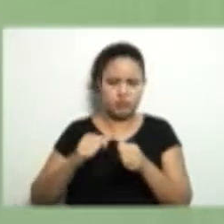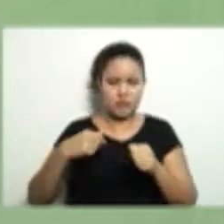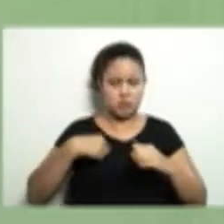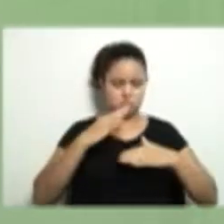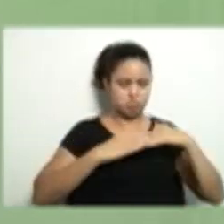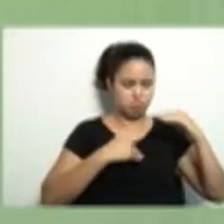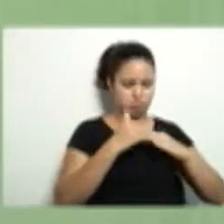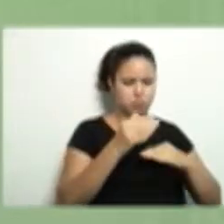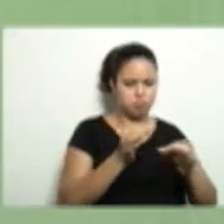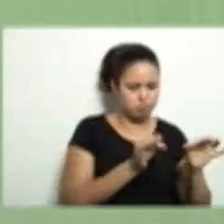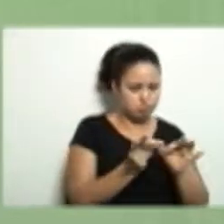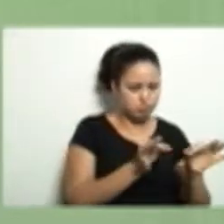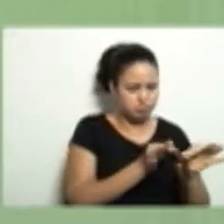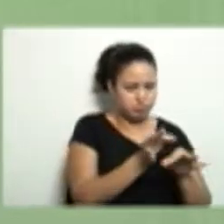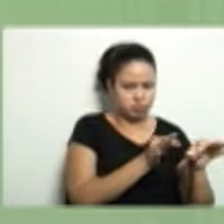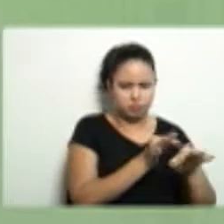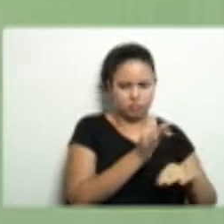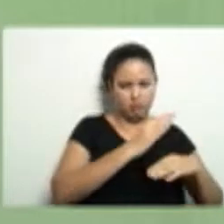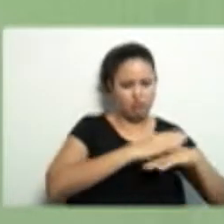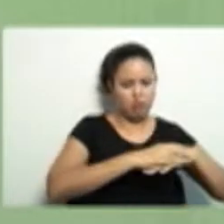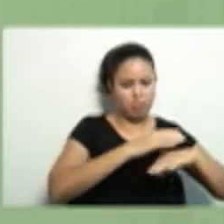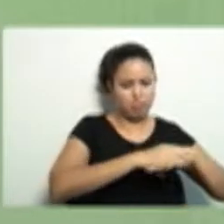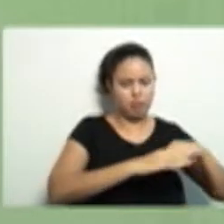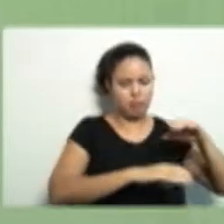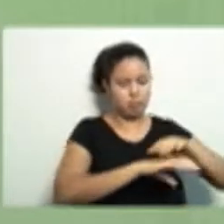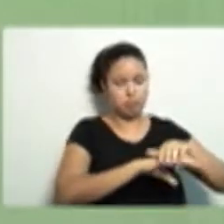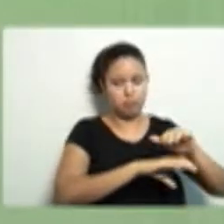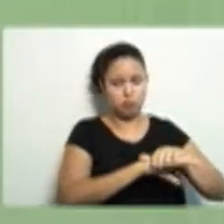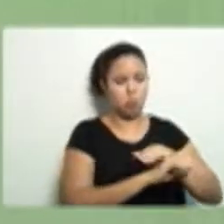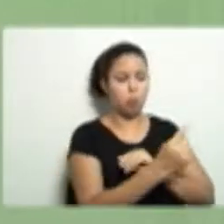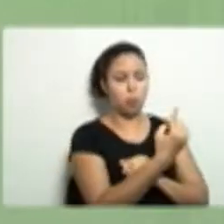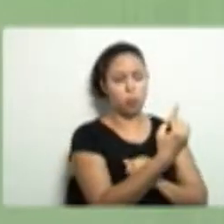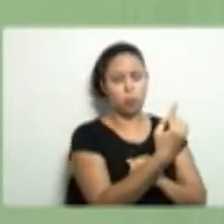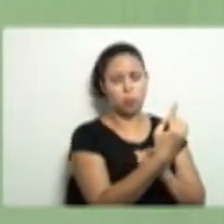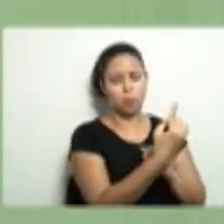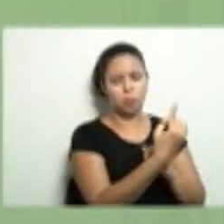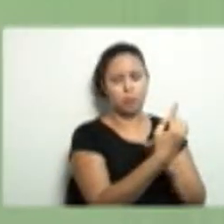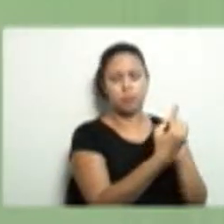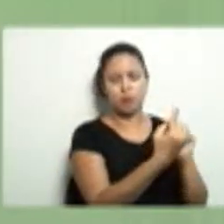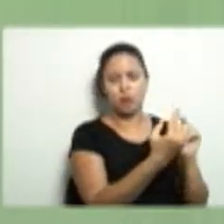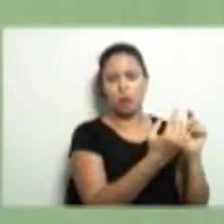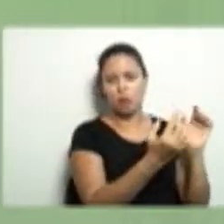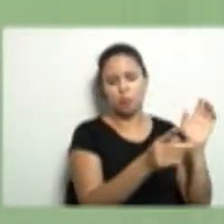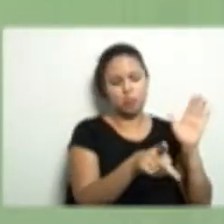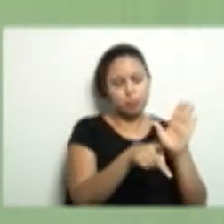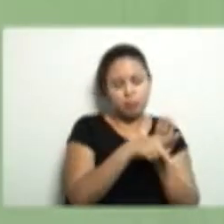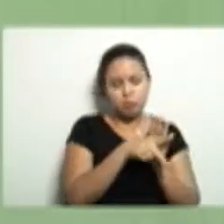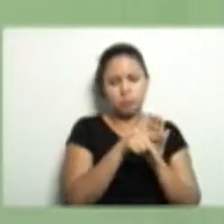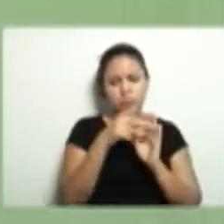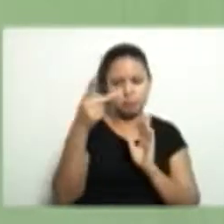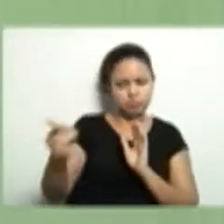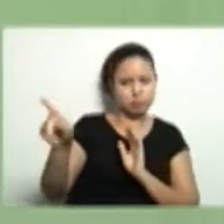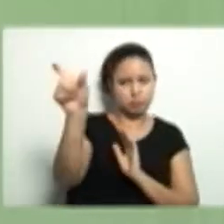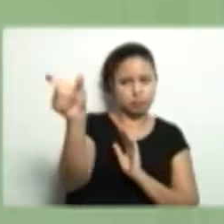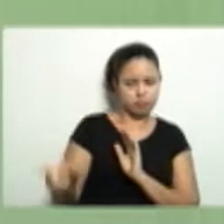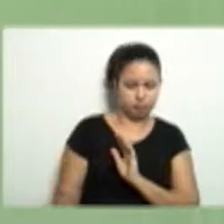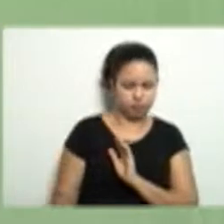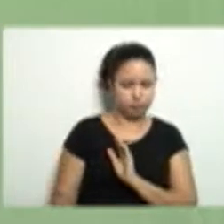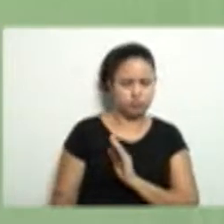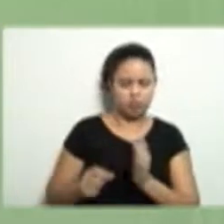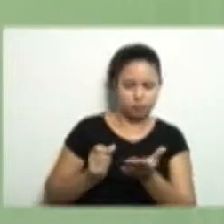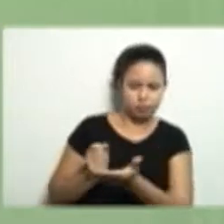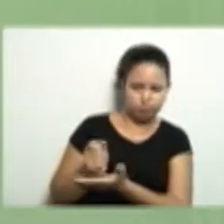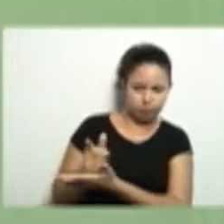tem a autenticidade daquele produto, são produtos únicos, feitos especificamente para atender os pedidos daquele cliente